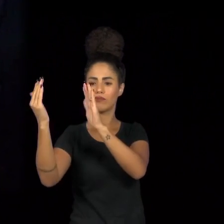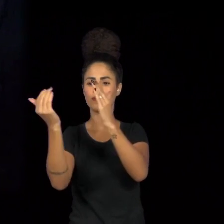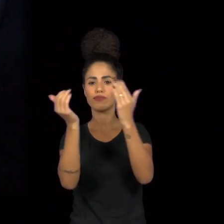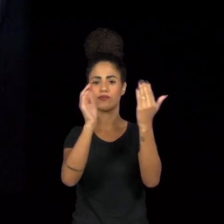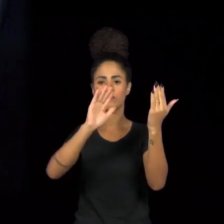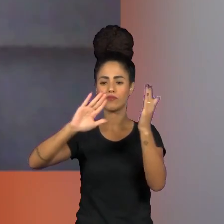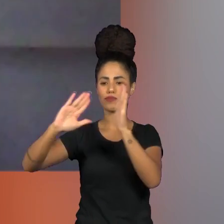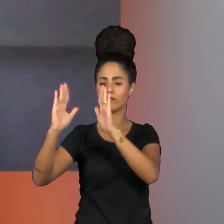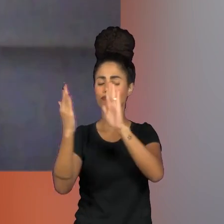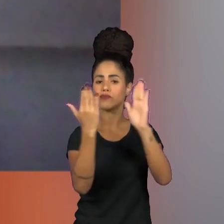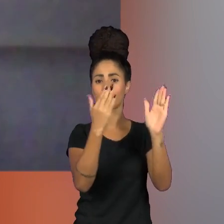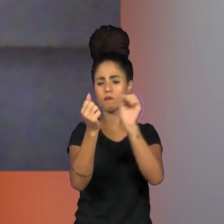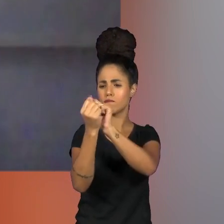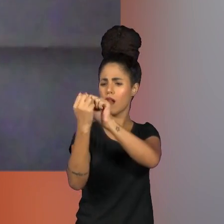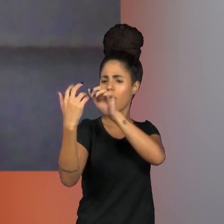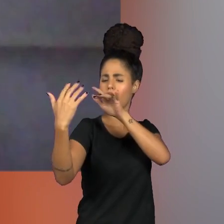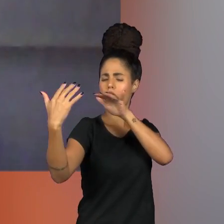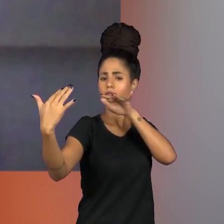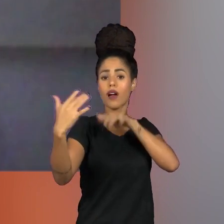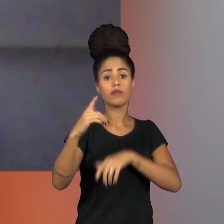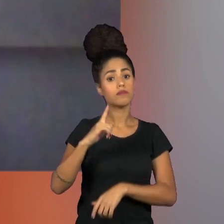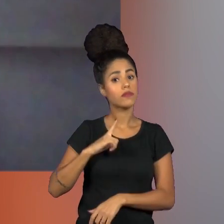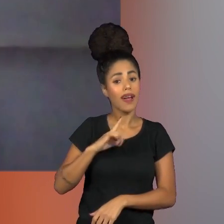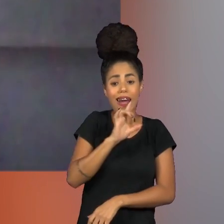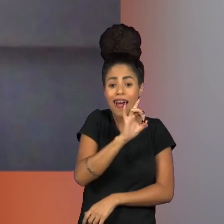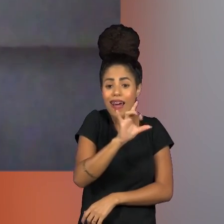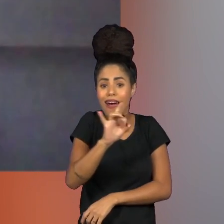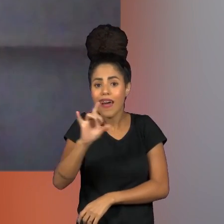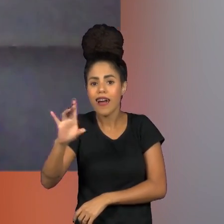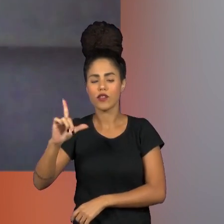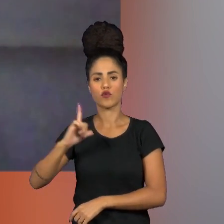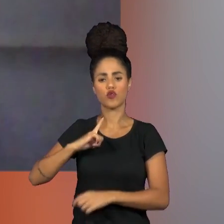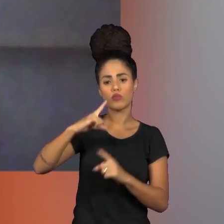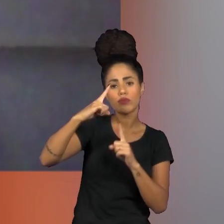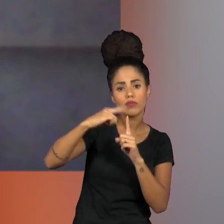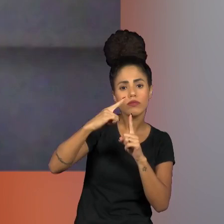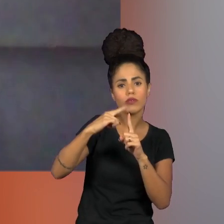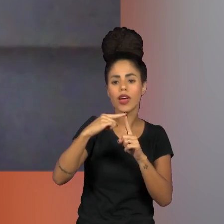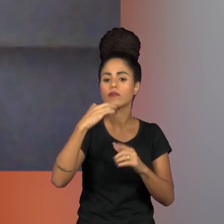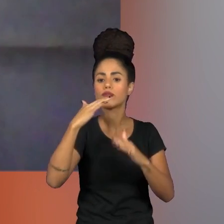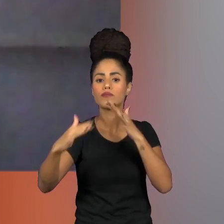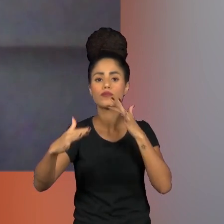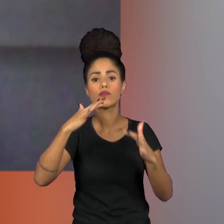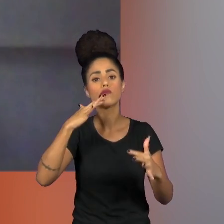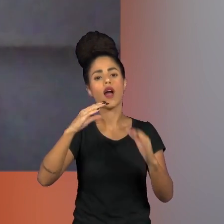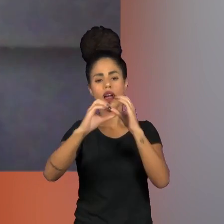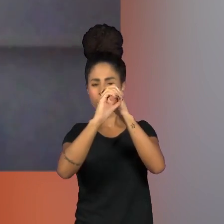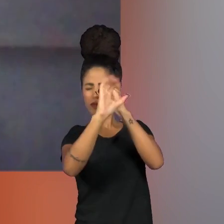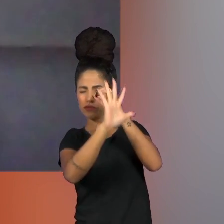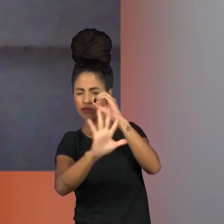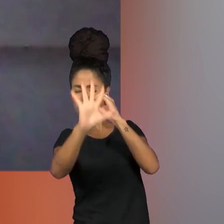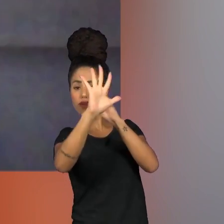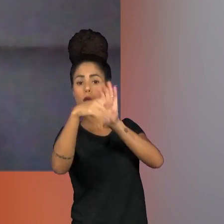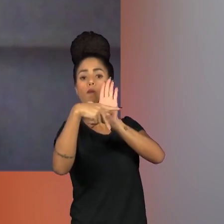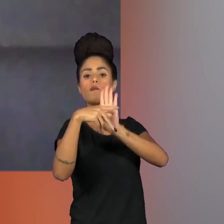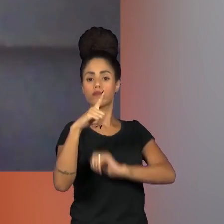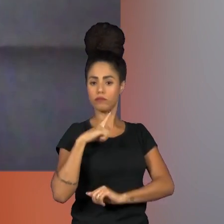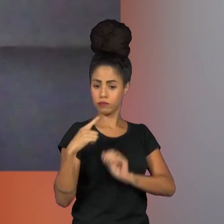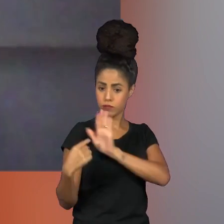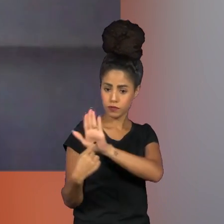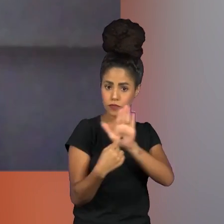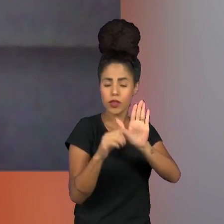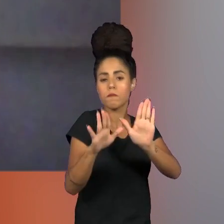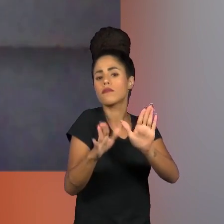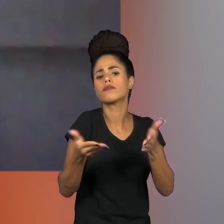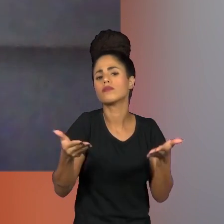polos. Para cada tipo de onda, existe um telescópio espacial próprio. Infelizmente,